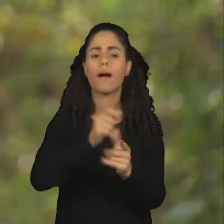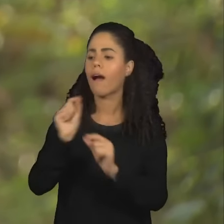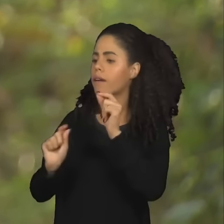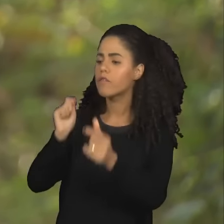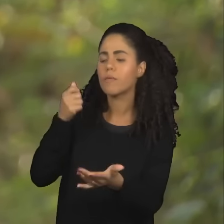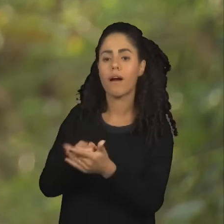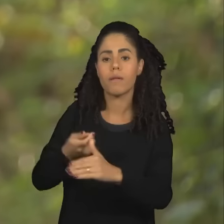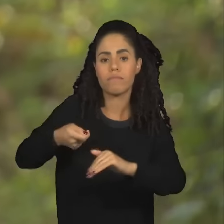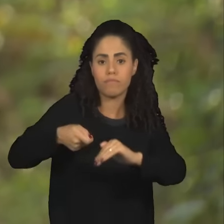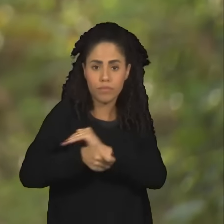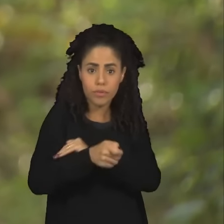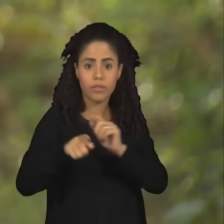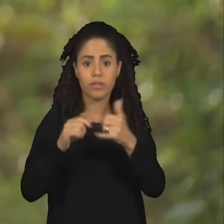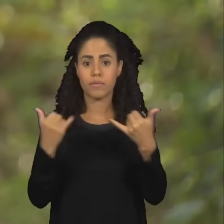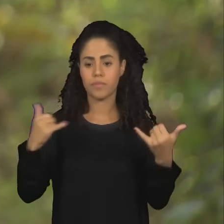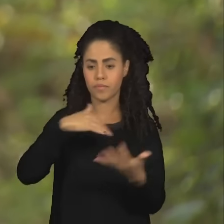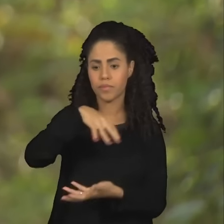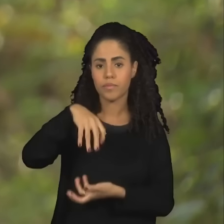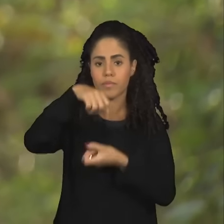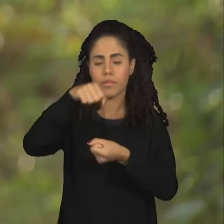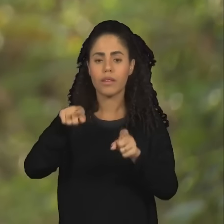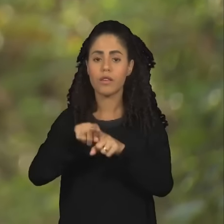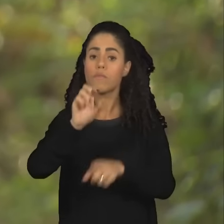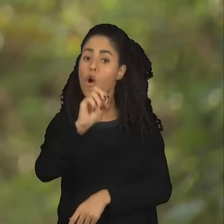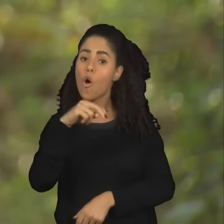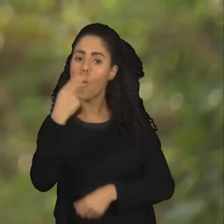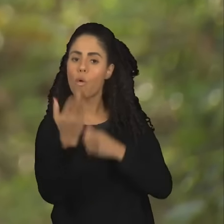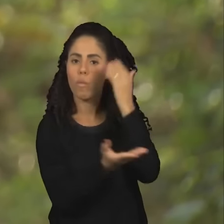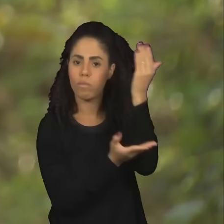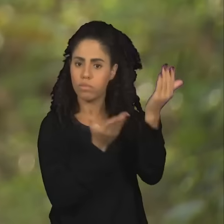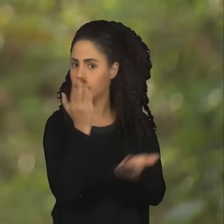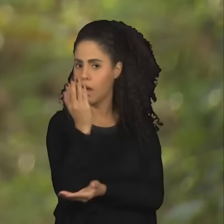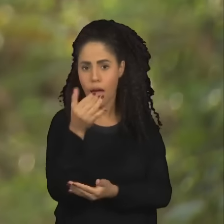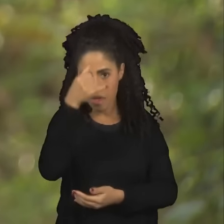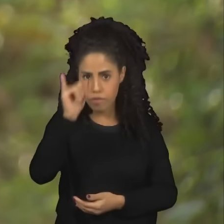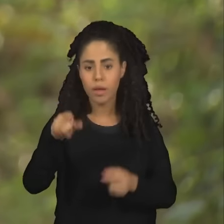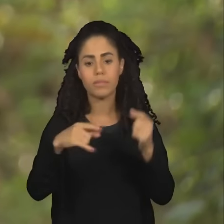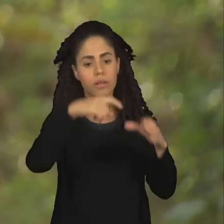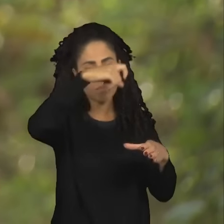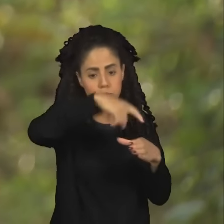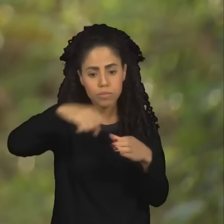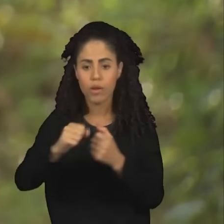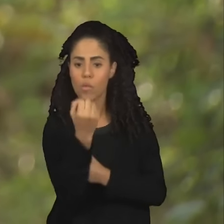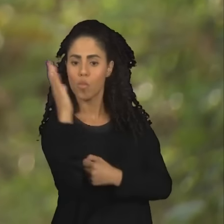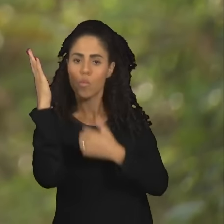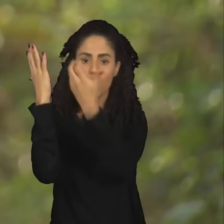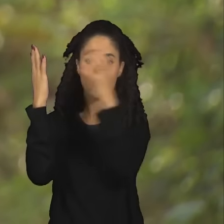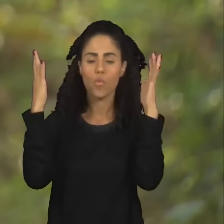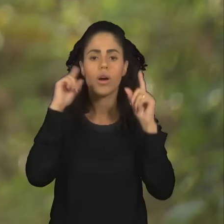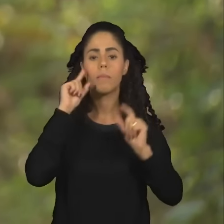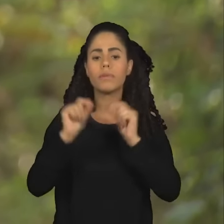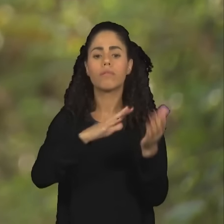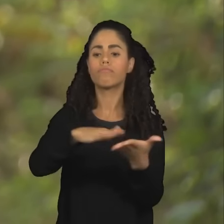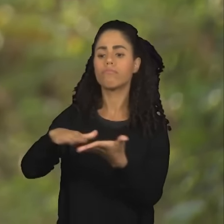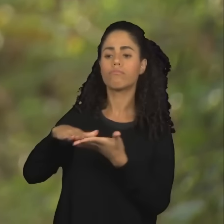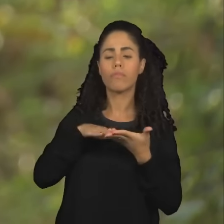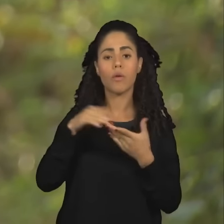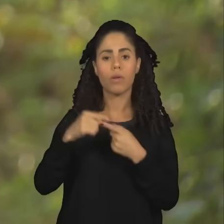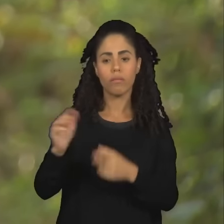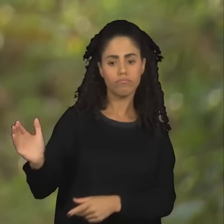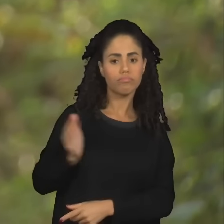para investir em energias renováveis ou para reflorestar, por exemplo. E as nações mais desenvolvidas são cobradas, porque